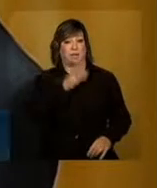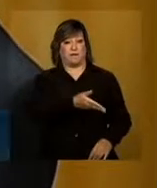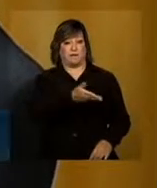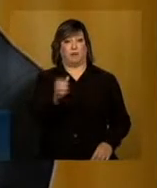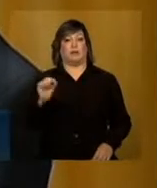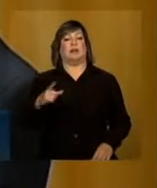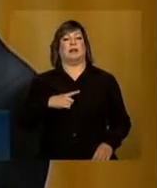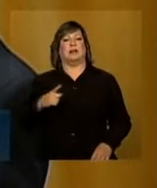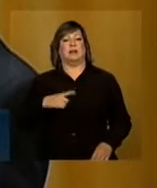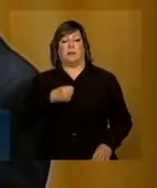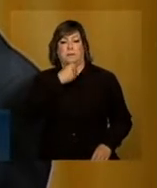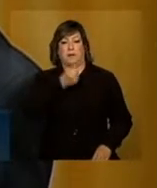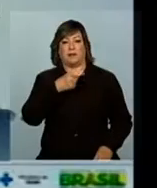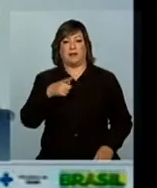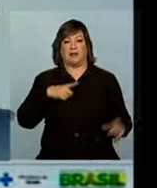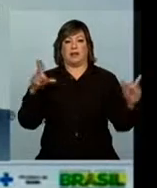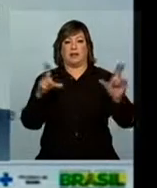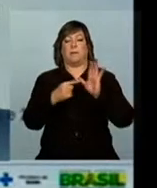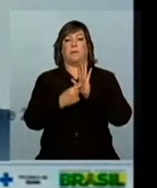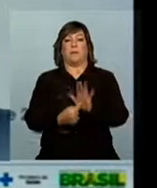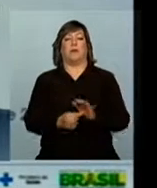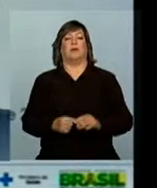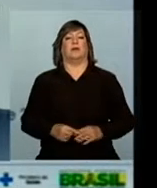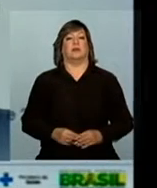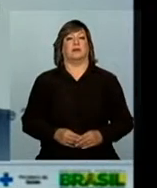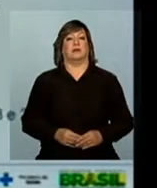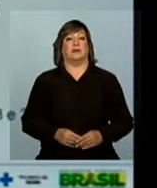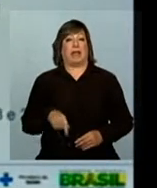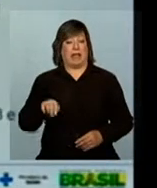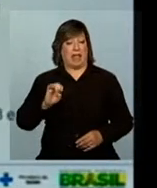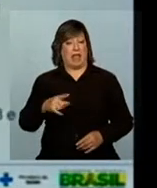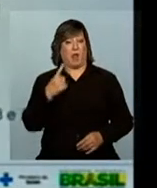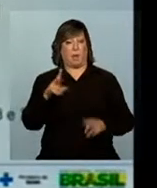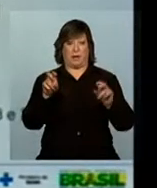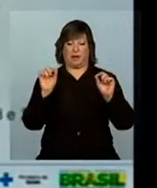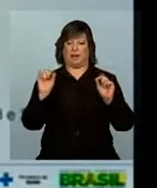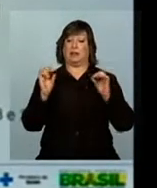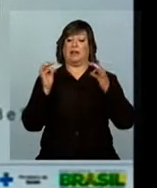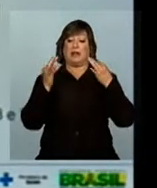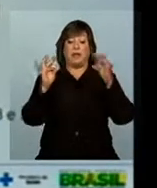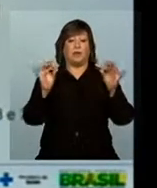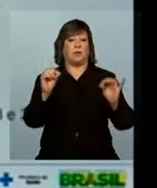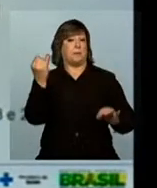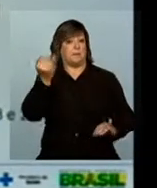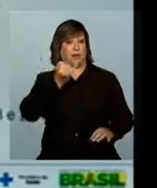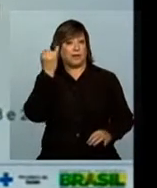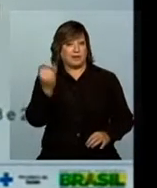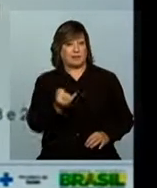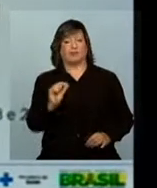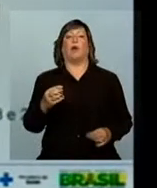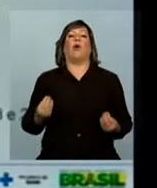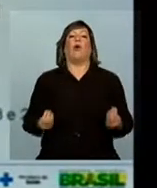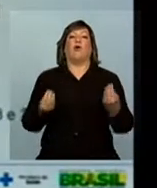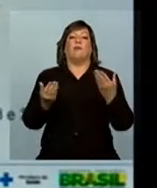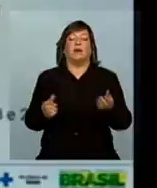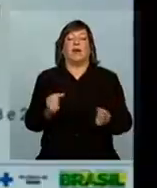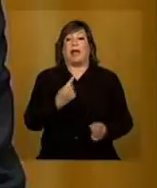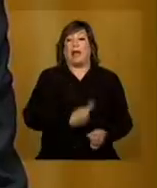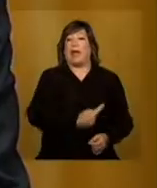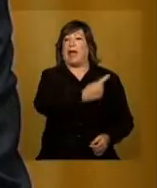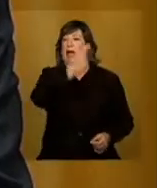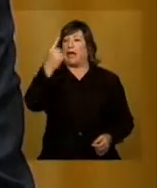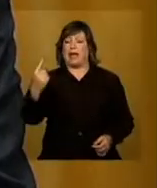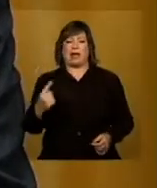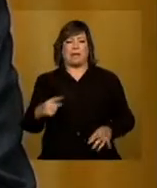tem acompanhado, pode passar. É uma questão de tecnologia importante, ofertar em cada ponto desse país, em